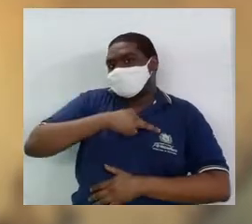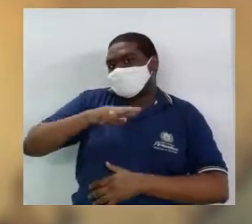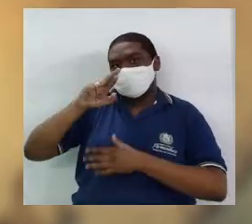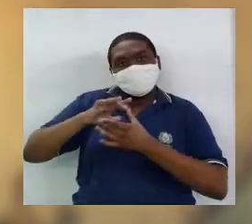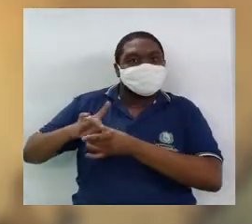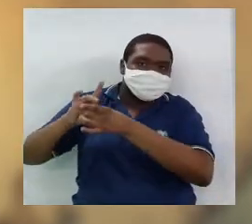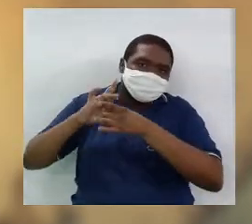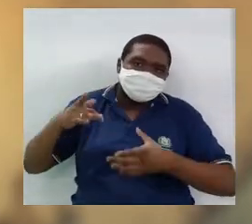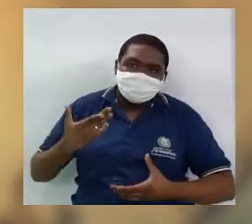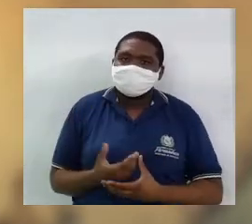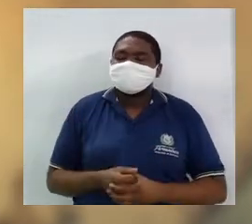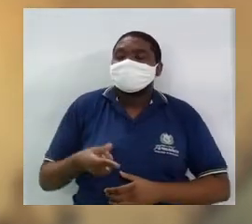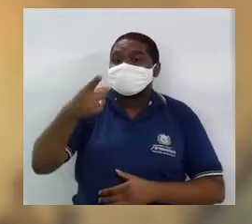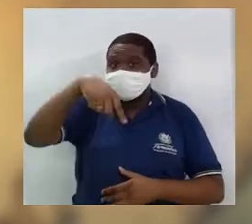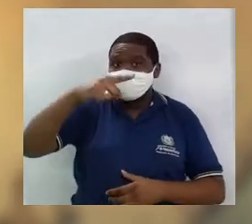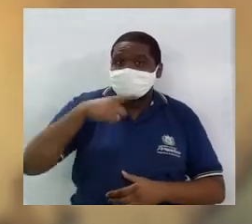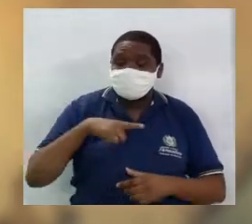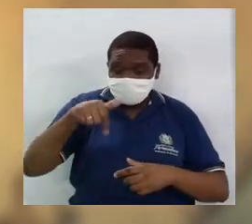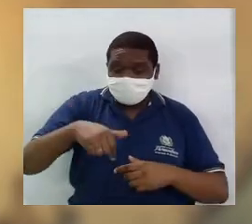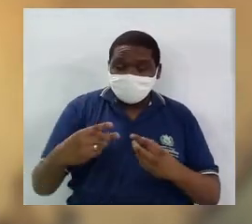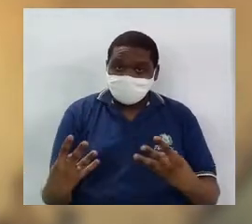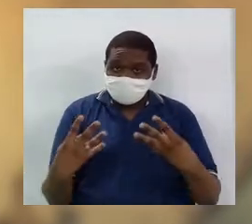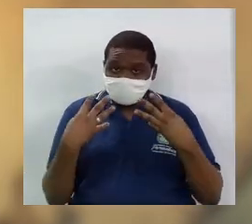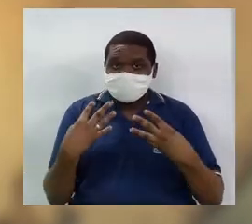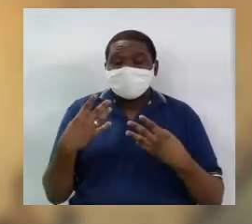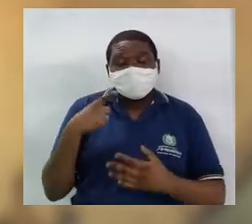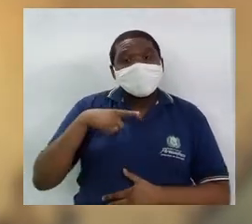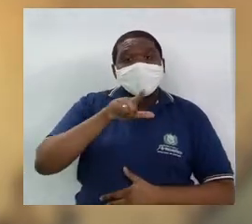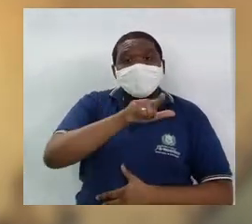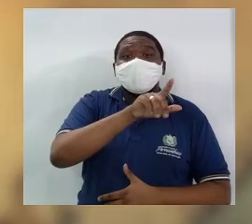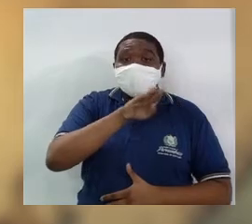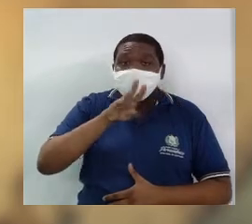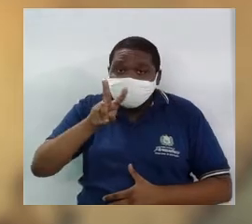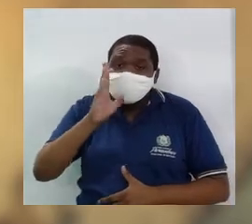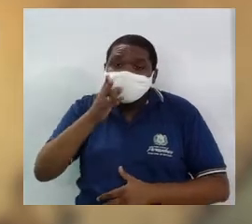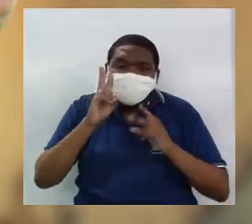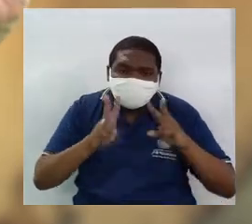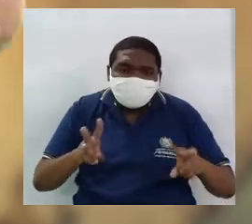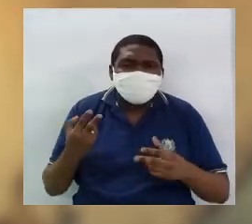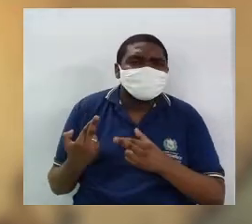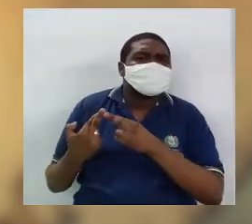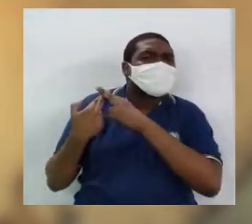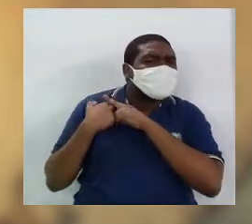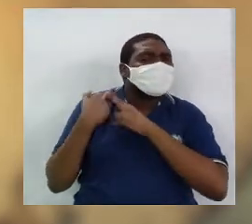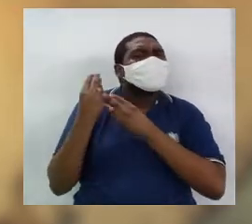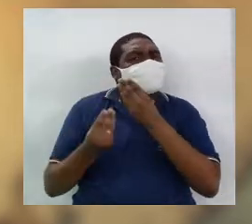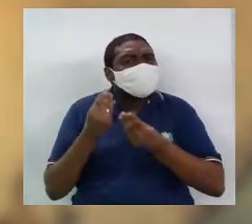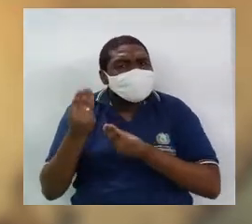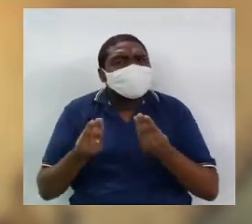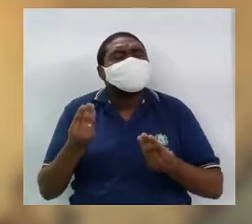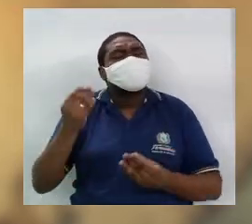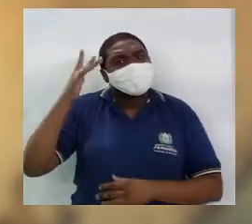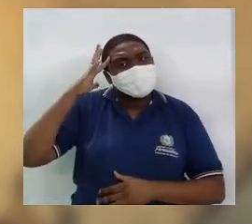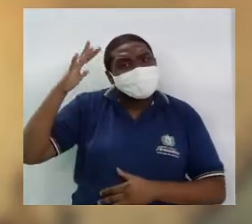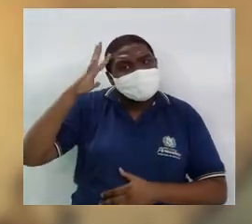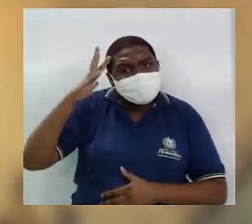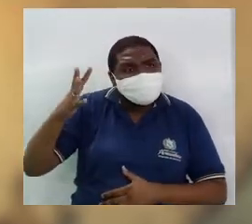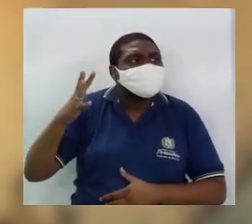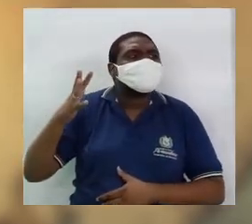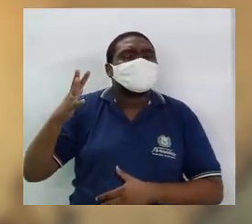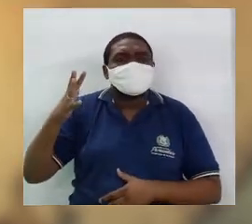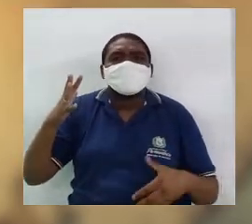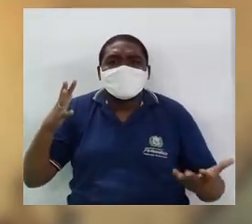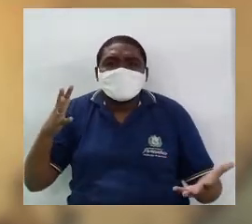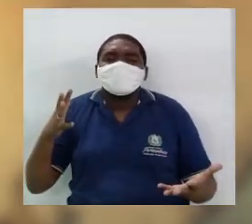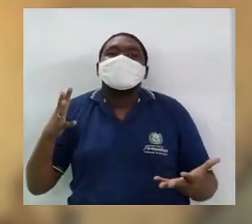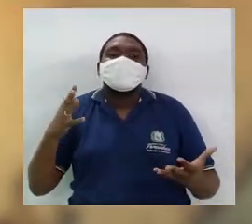prestem bem atenção. Nós temos o quê? A LBV, vimos a sua missão ecumênica, filosófica,